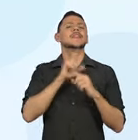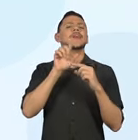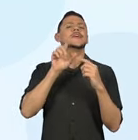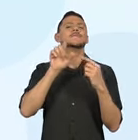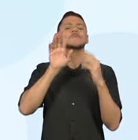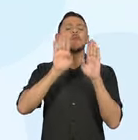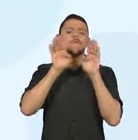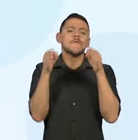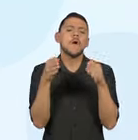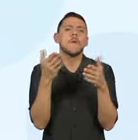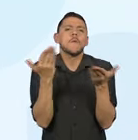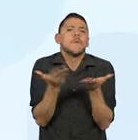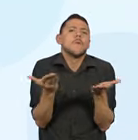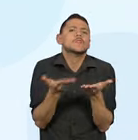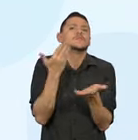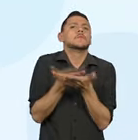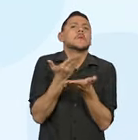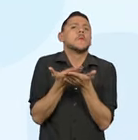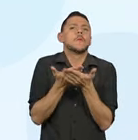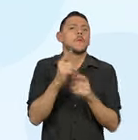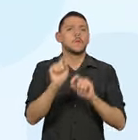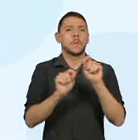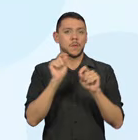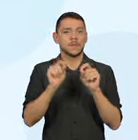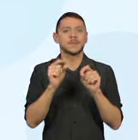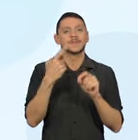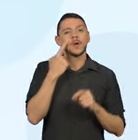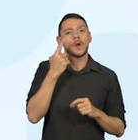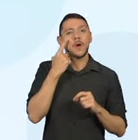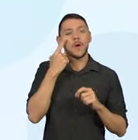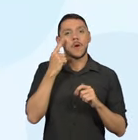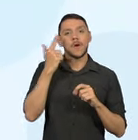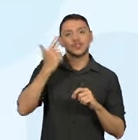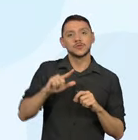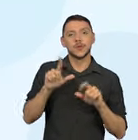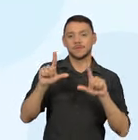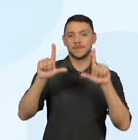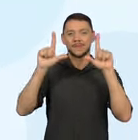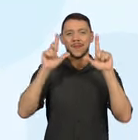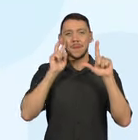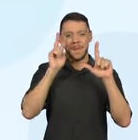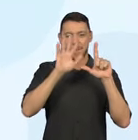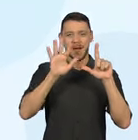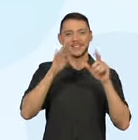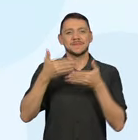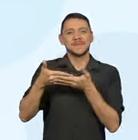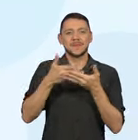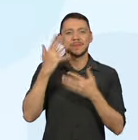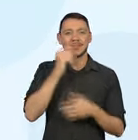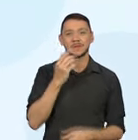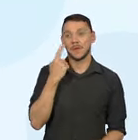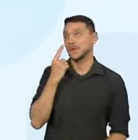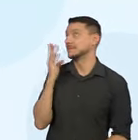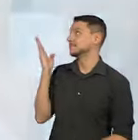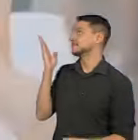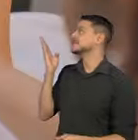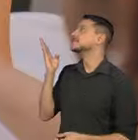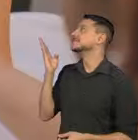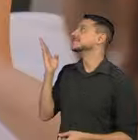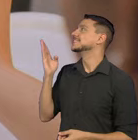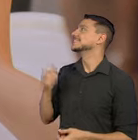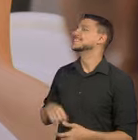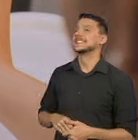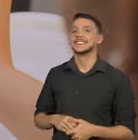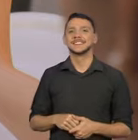de hoje? Dá uma aproximada na imagem desse bebê lindo, por gentileza, oráculo. Tá? O foco da aula de hoje é o seguinte, nós